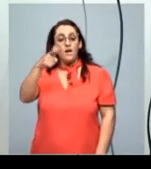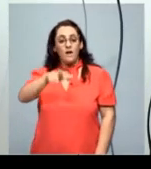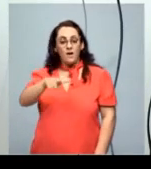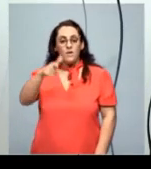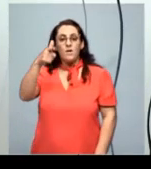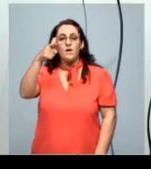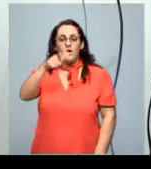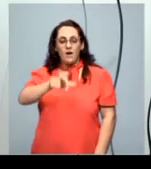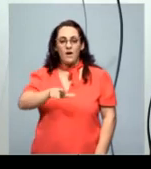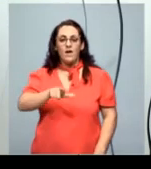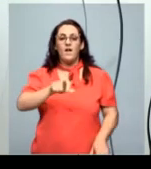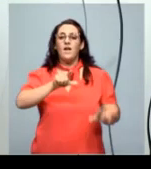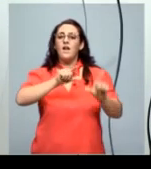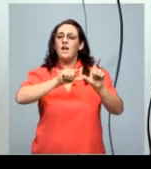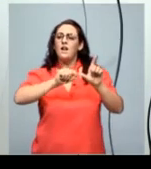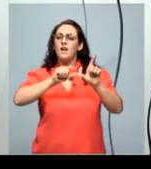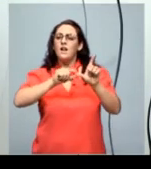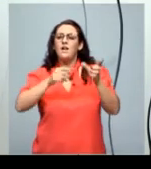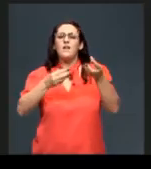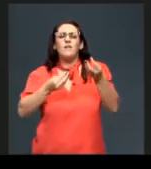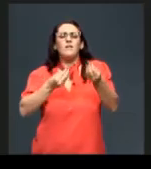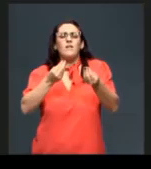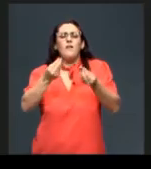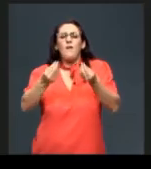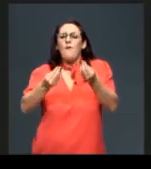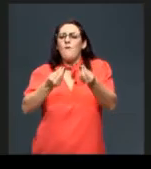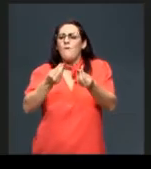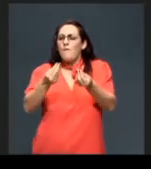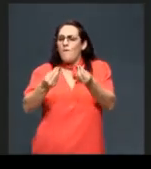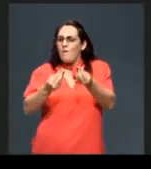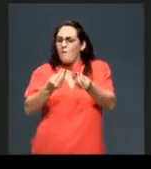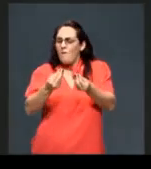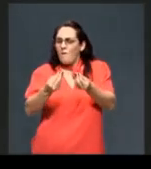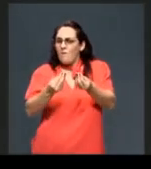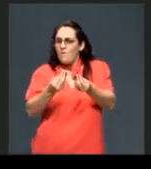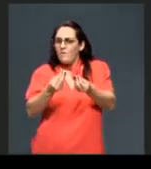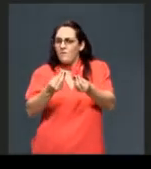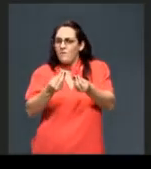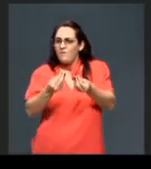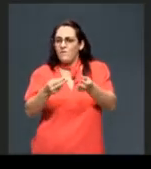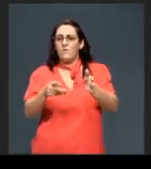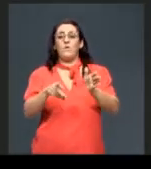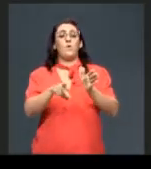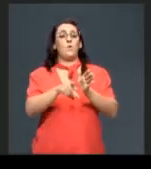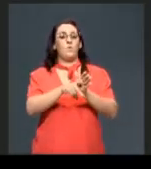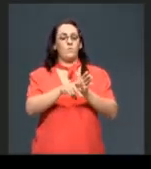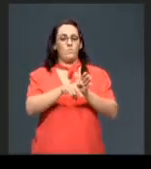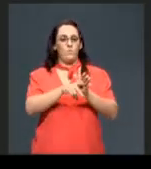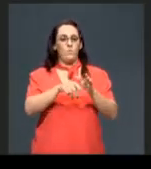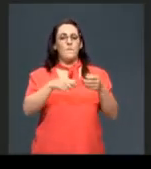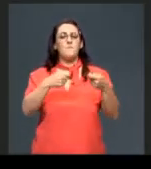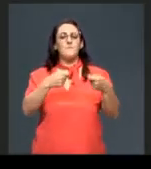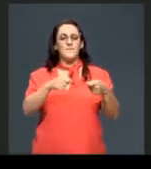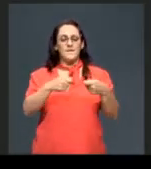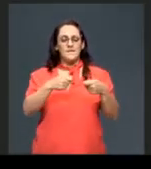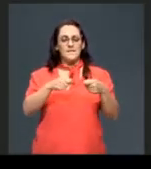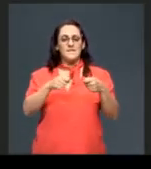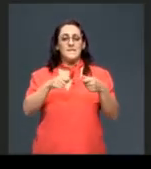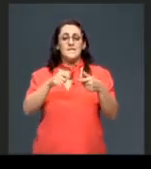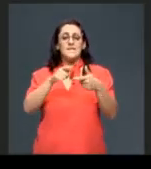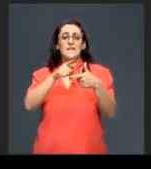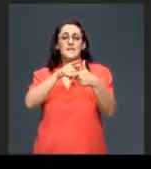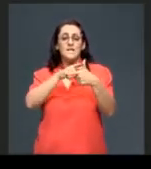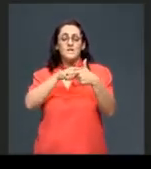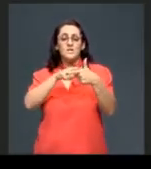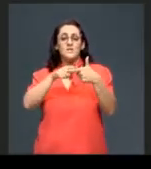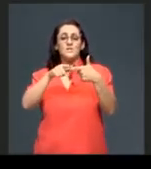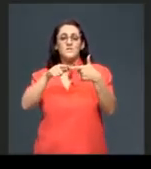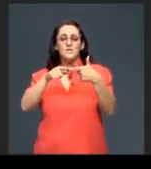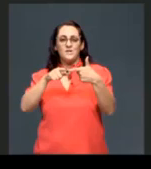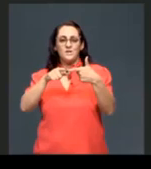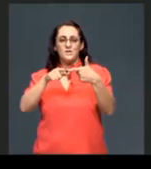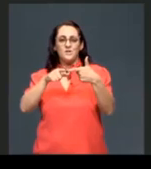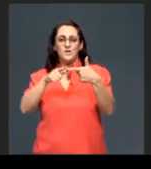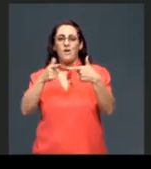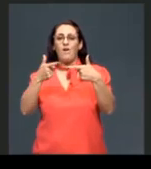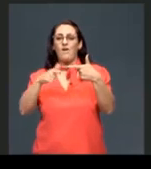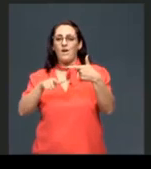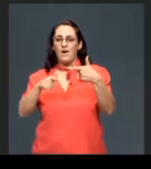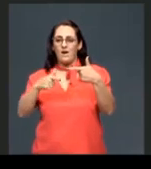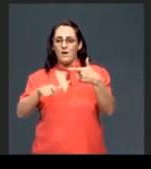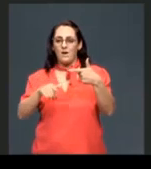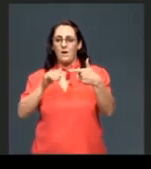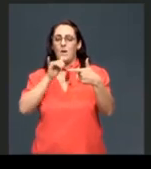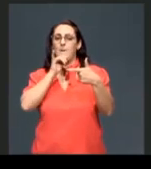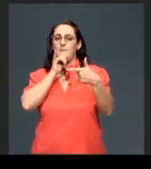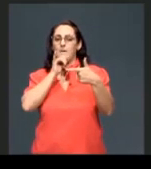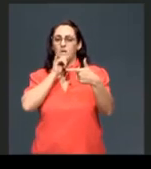como que a gente faz isso, então? A gente vai fazer o 11 fatorial dividido pelas repetições fatoriais. Então, vai ficar